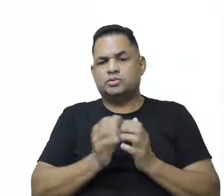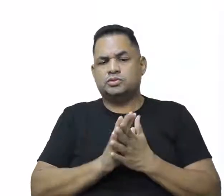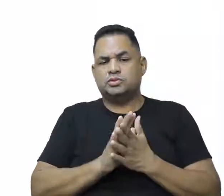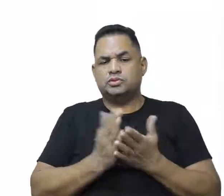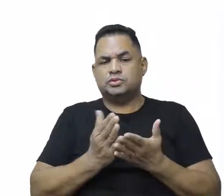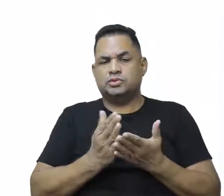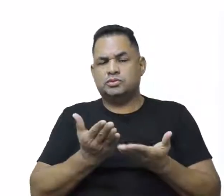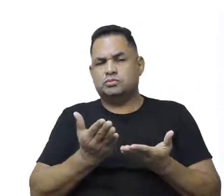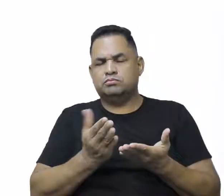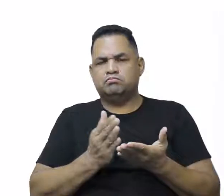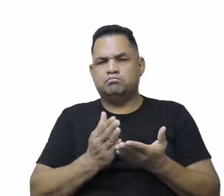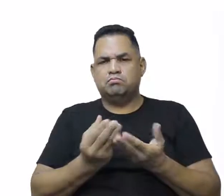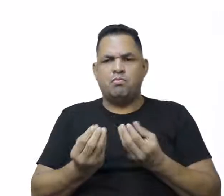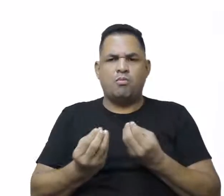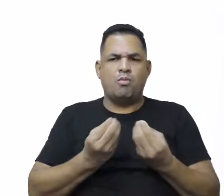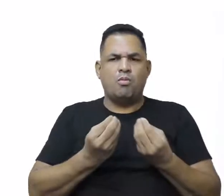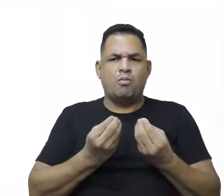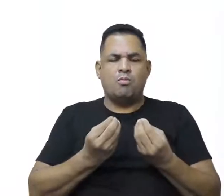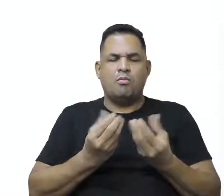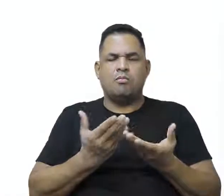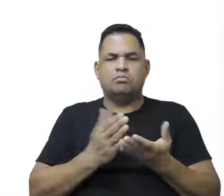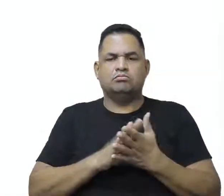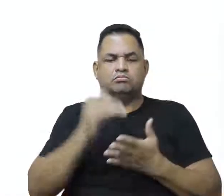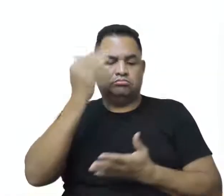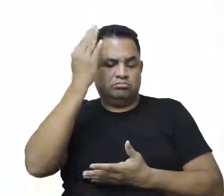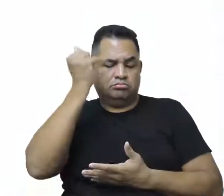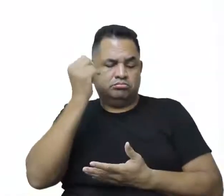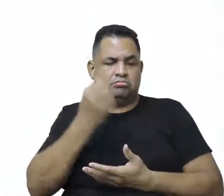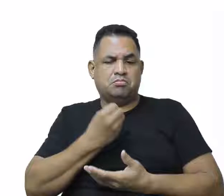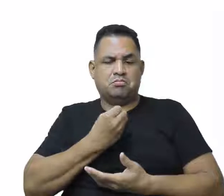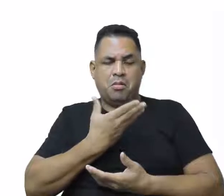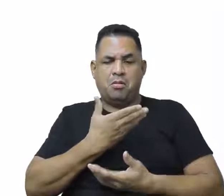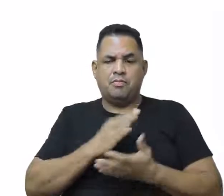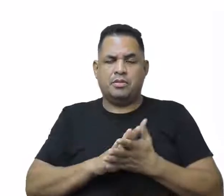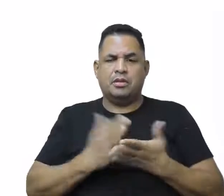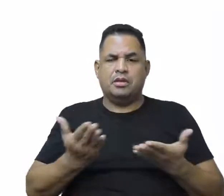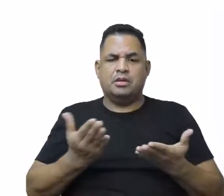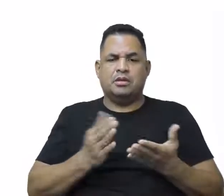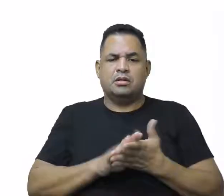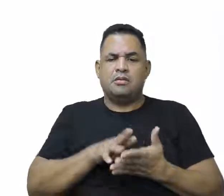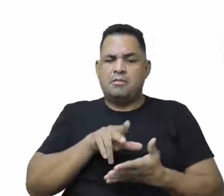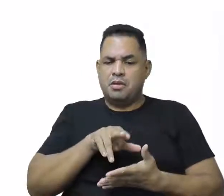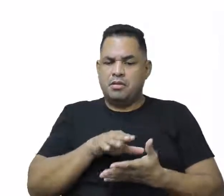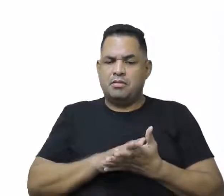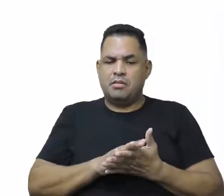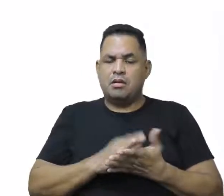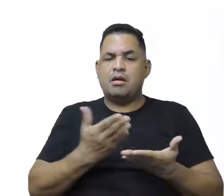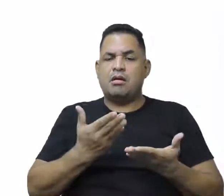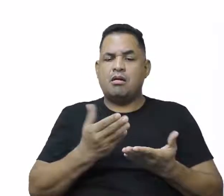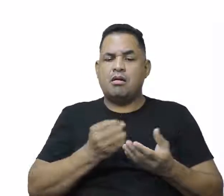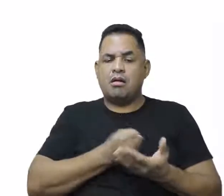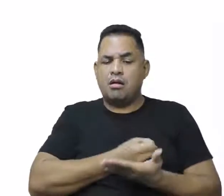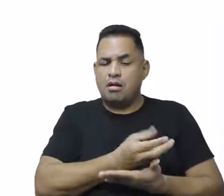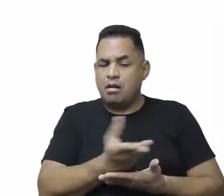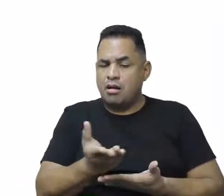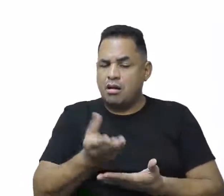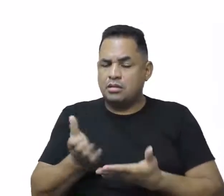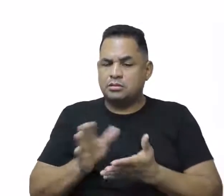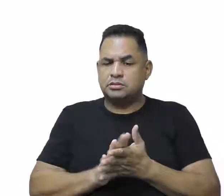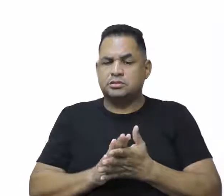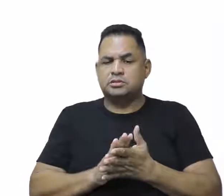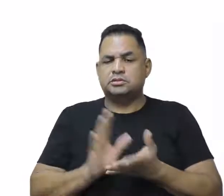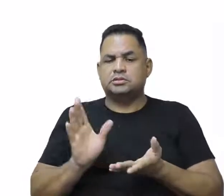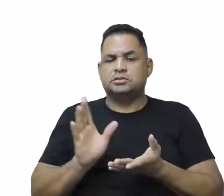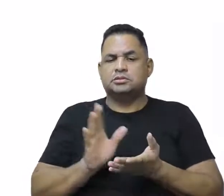tática. E sabe-se bem que com as mesmas cartas, jogadores diferentes